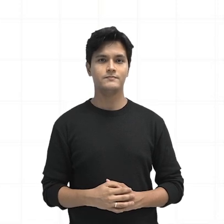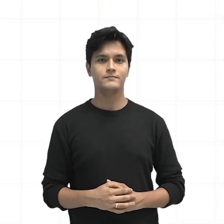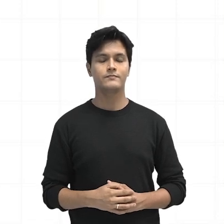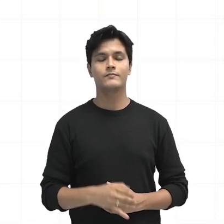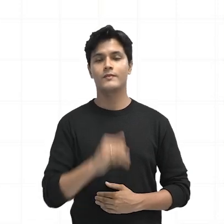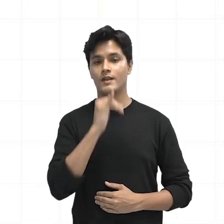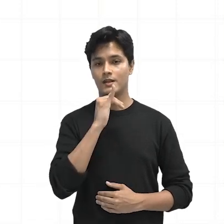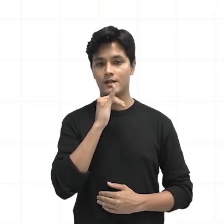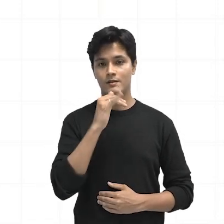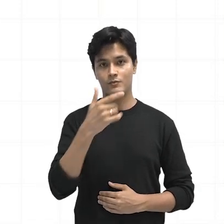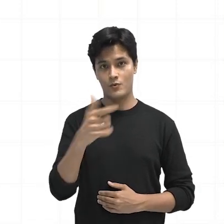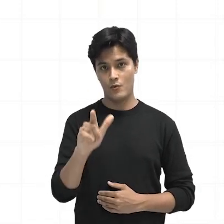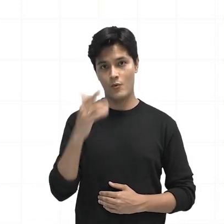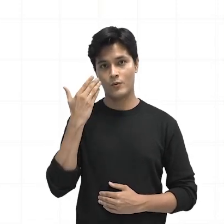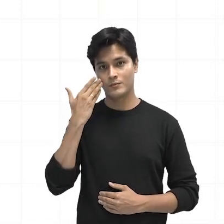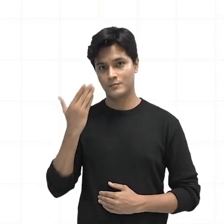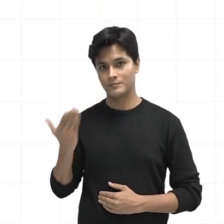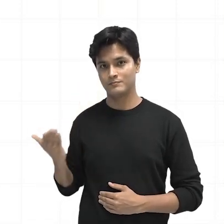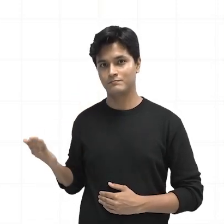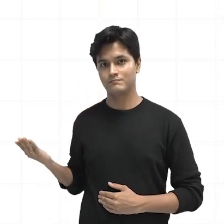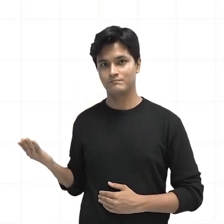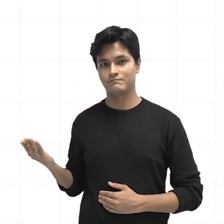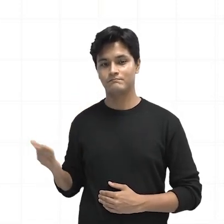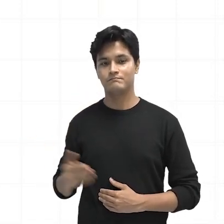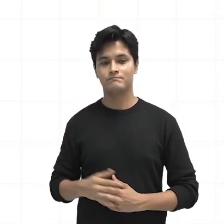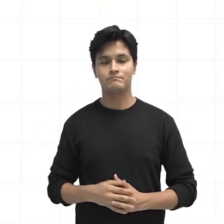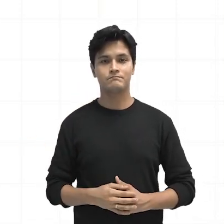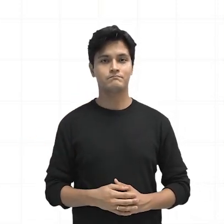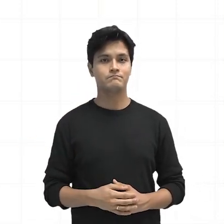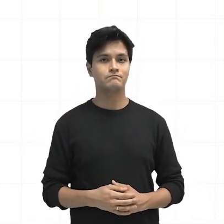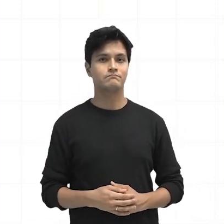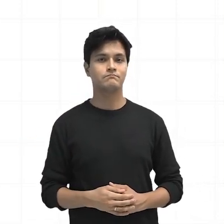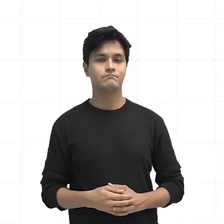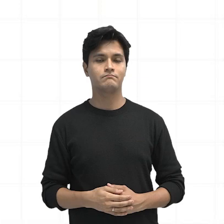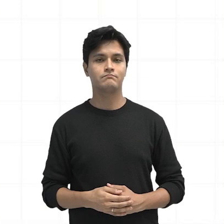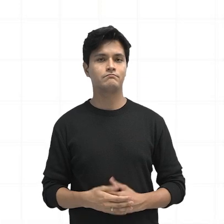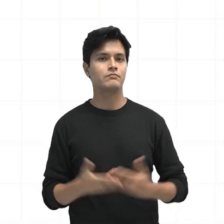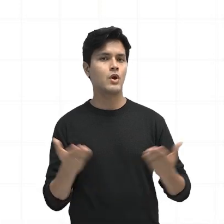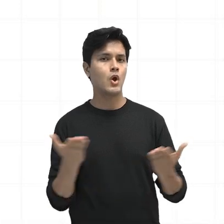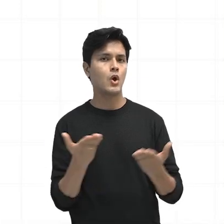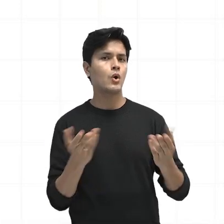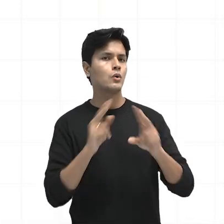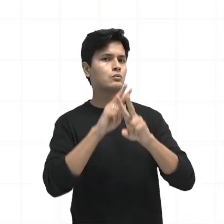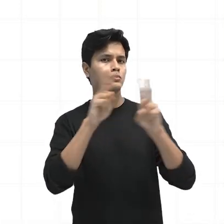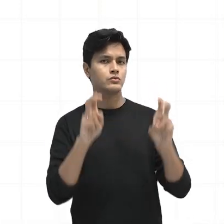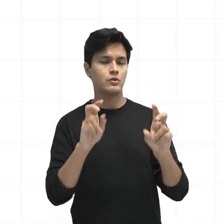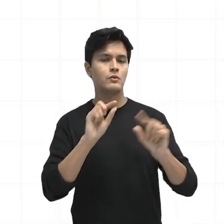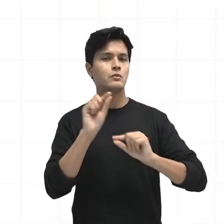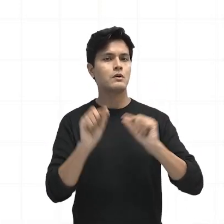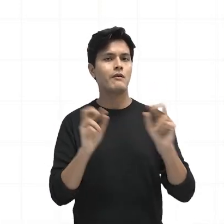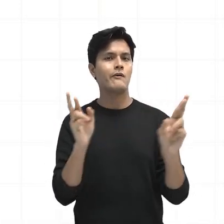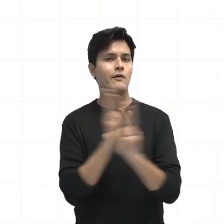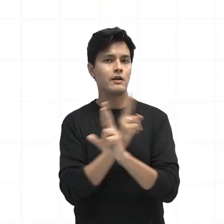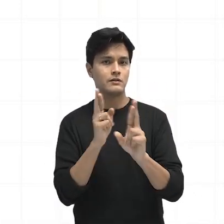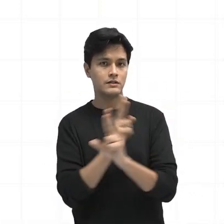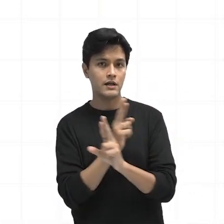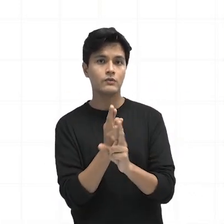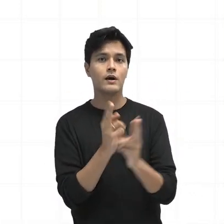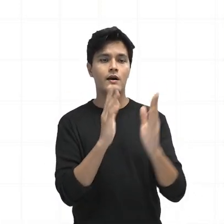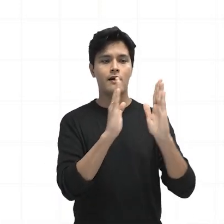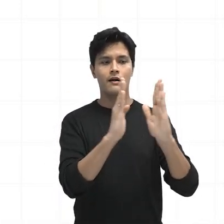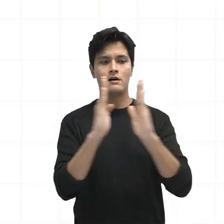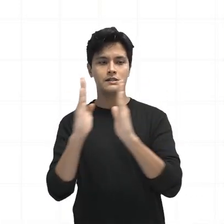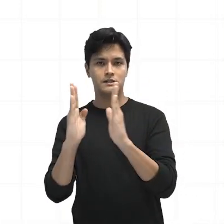Mais um exemplo, olha só. E aqui vai entrar justamente o que eu te falei em relação à igualdade das casas